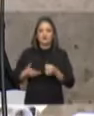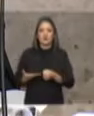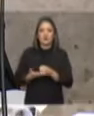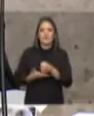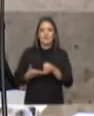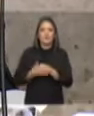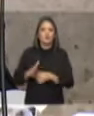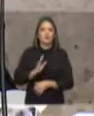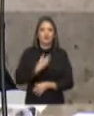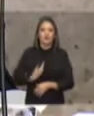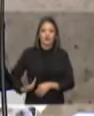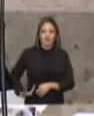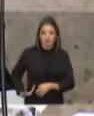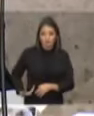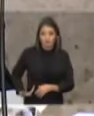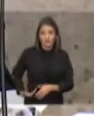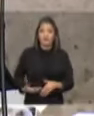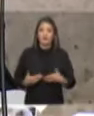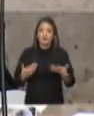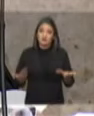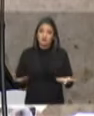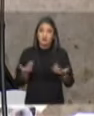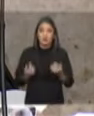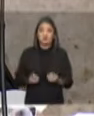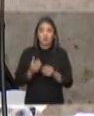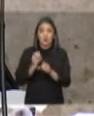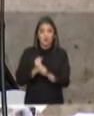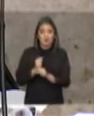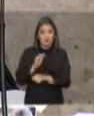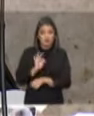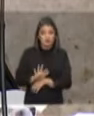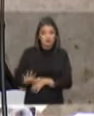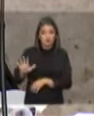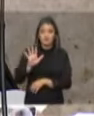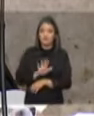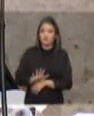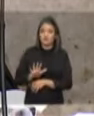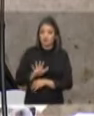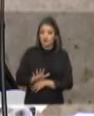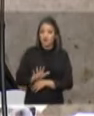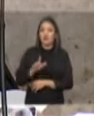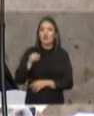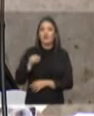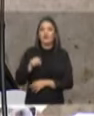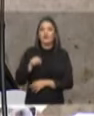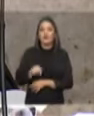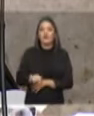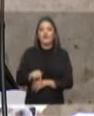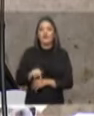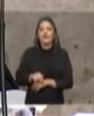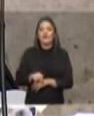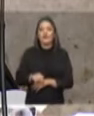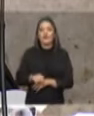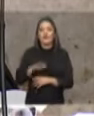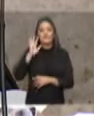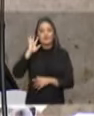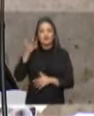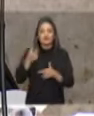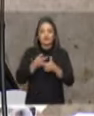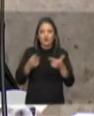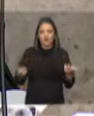eleitorais pondo-se o orçamento Federal desse modo a serviço das prioridades